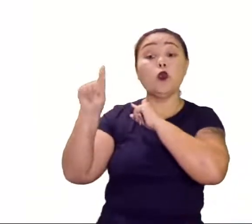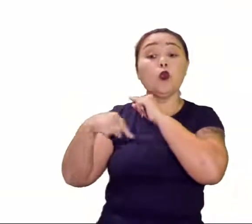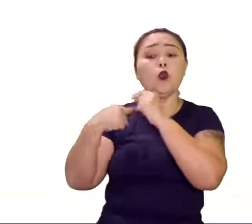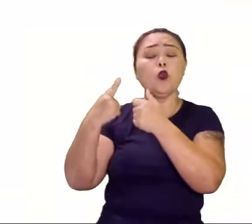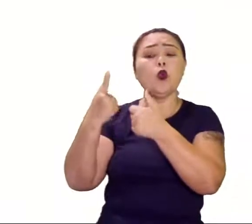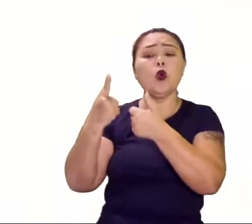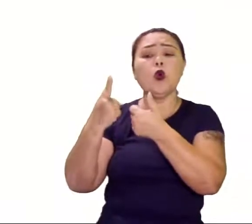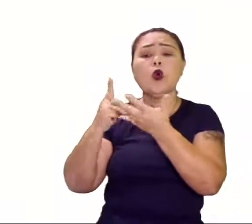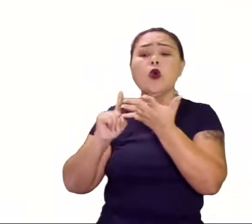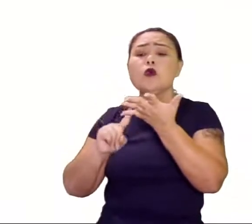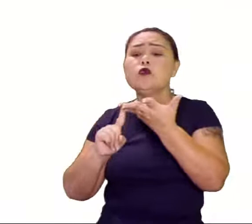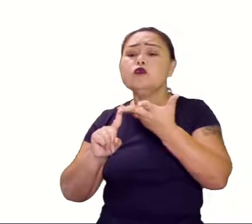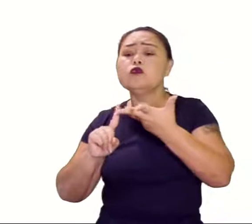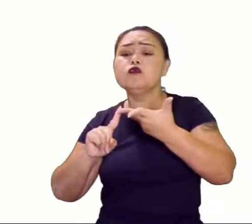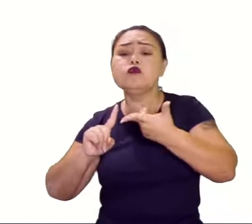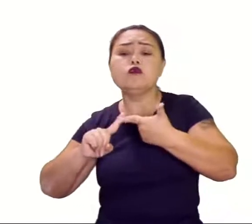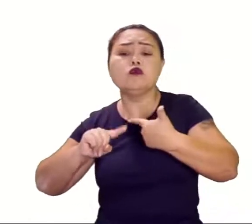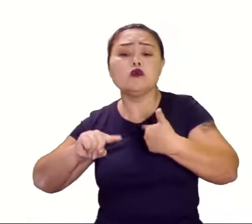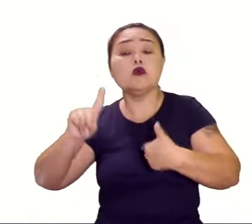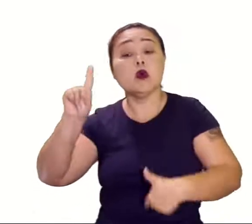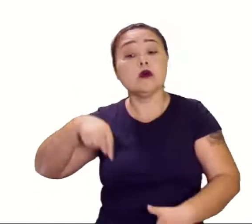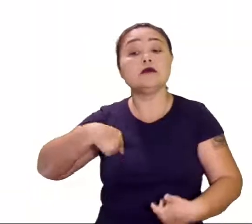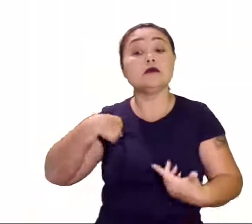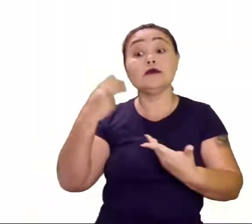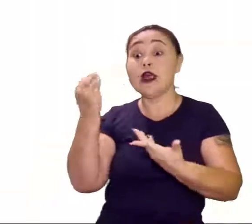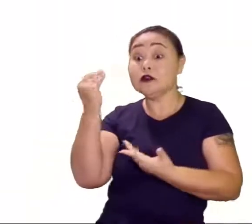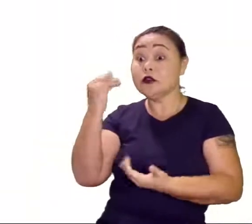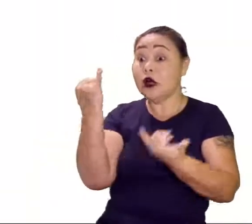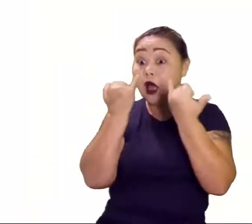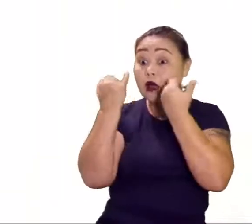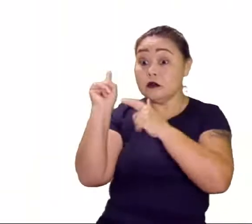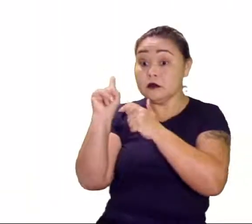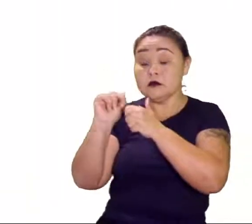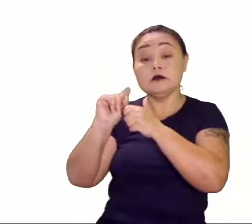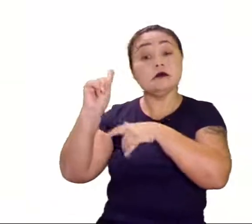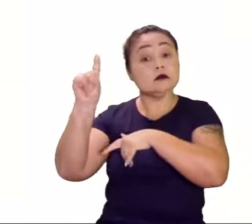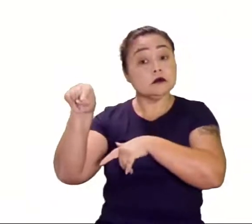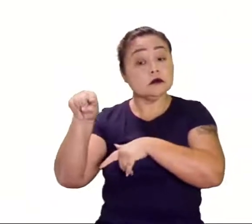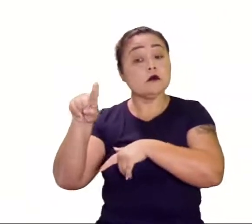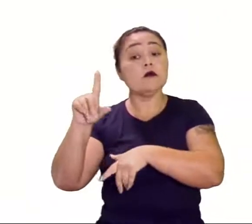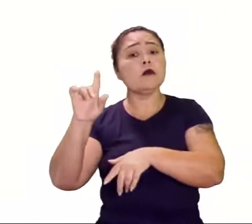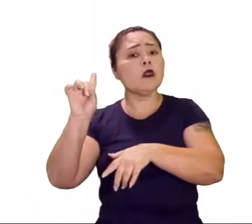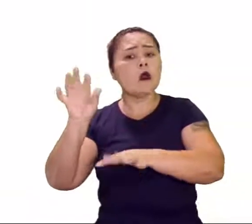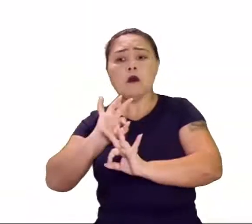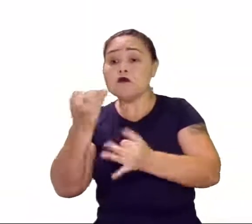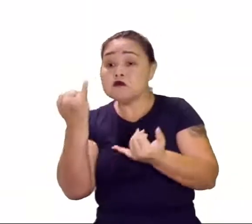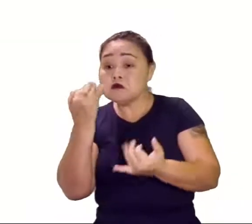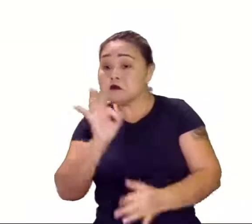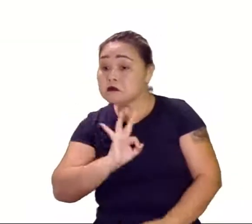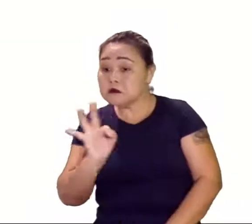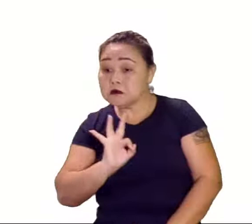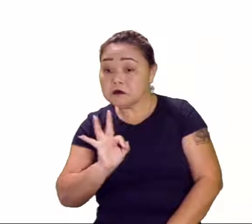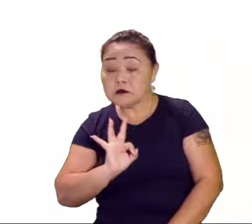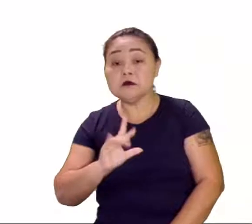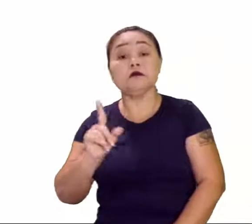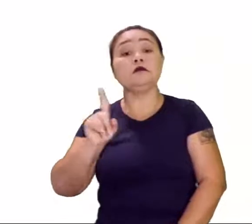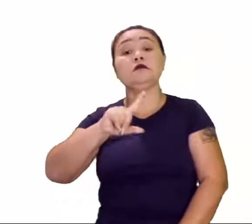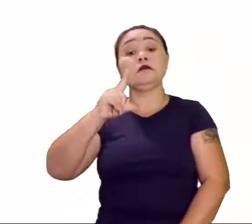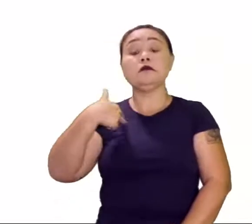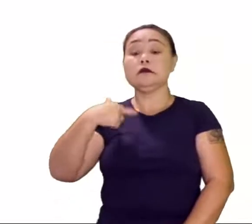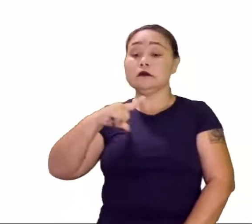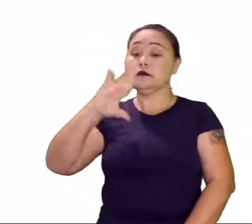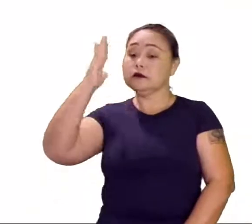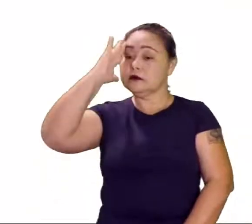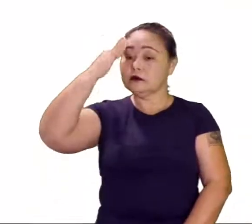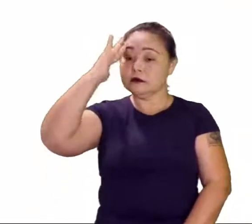é o nosso enésimo termo? O problema já nos disse, mas ele poderia também não dizer. Mas eu tenho que entender.